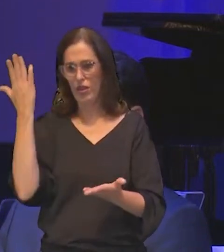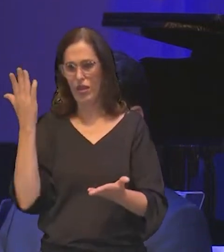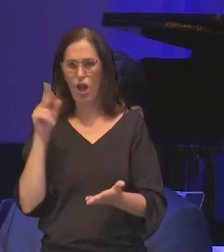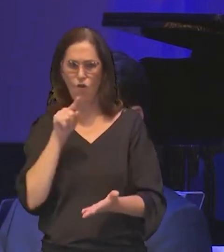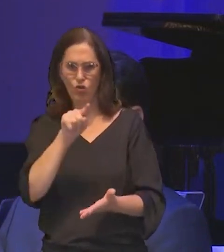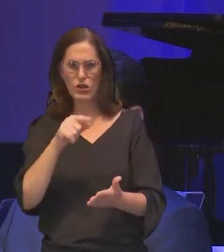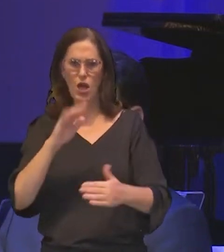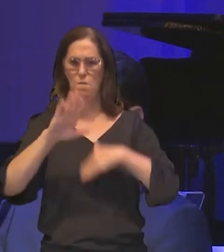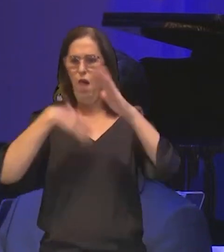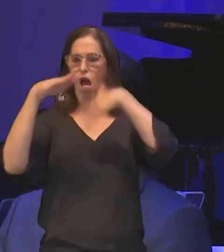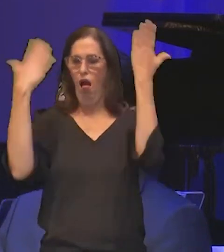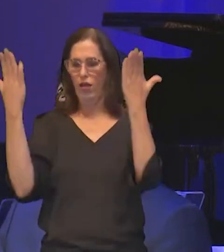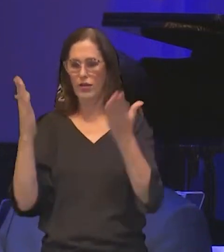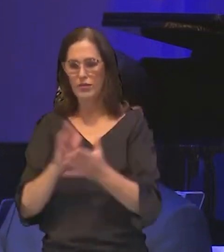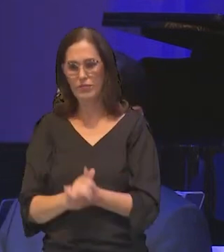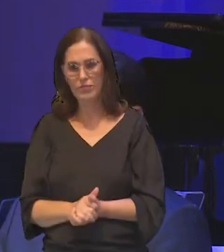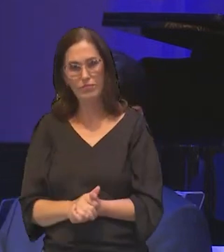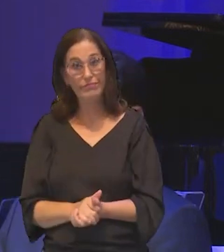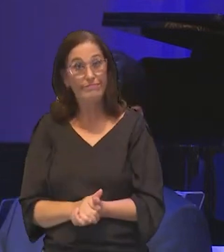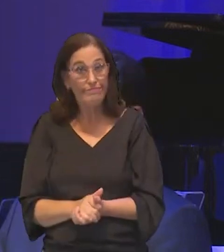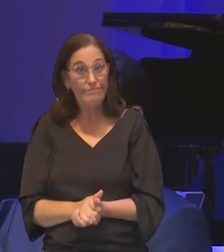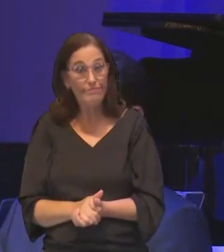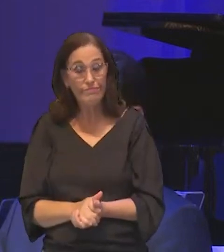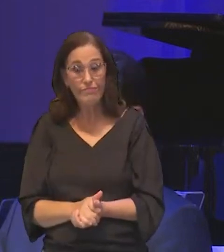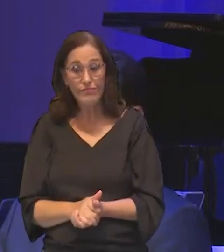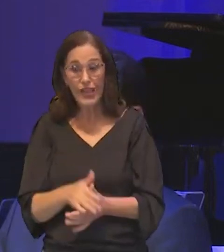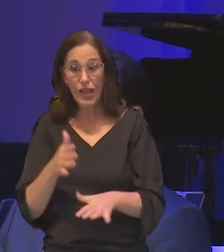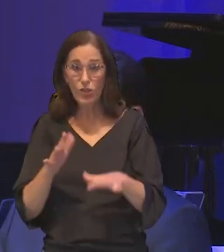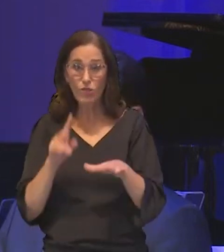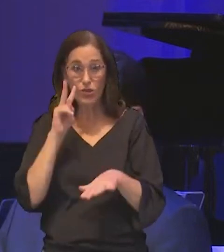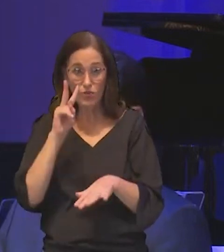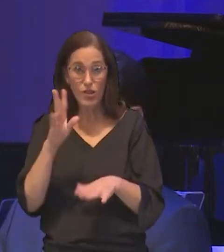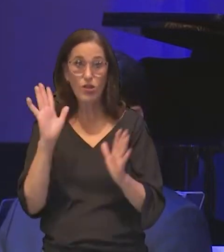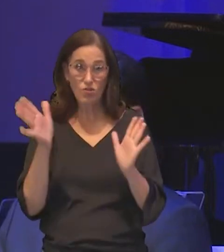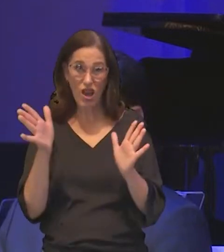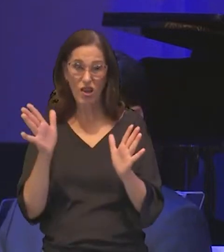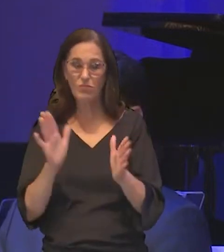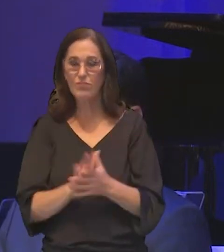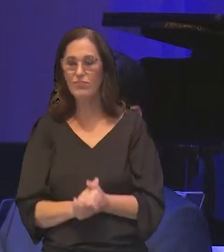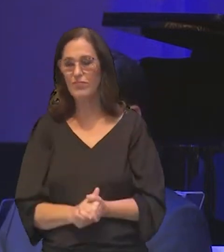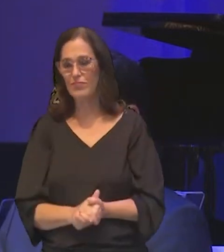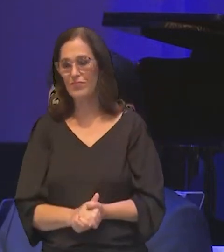você prosperará. Talvez você já tenha visto isso em algum lugar.